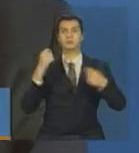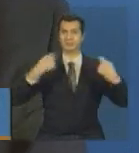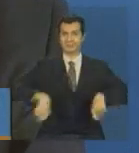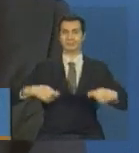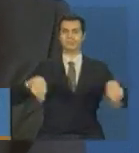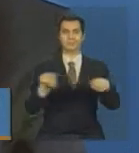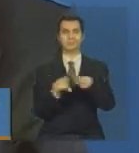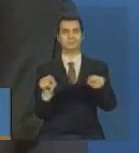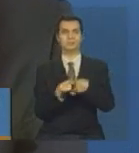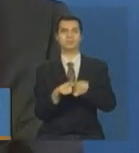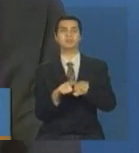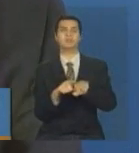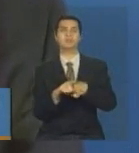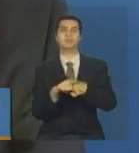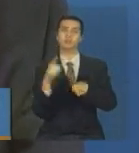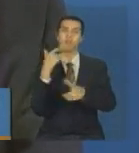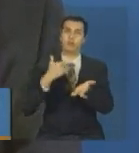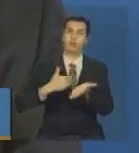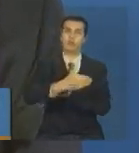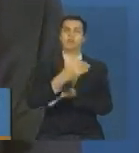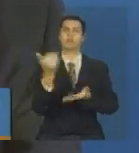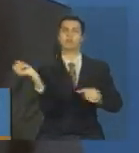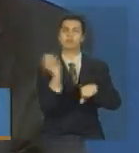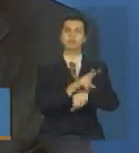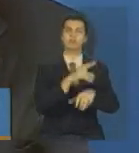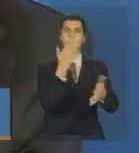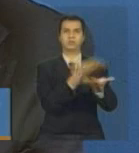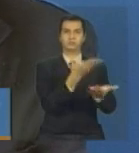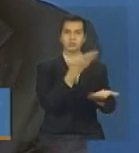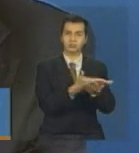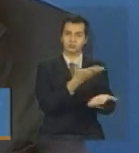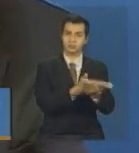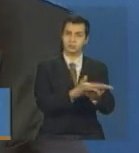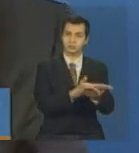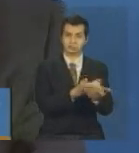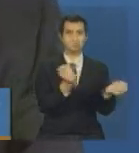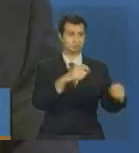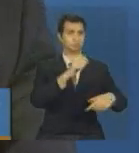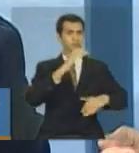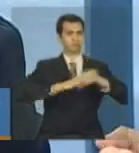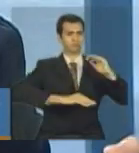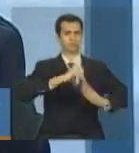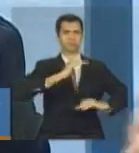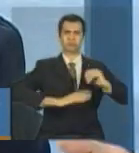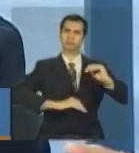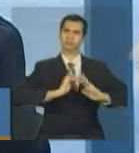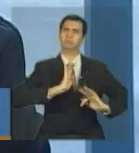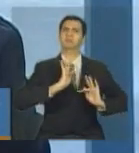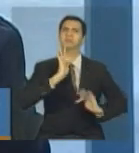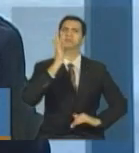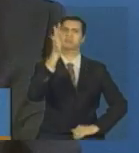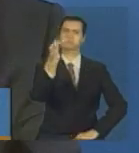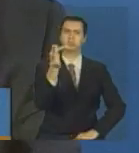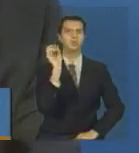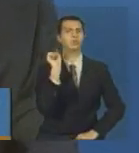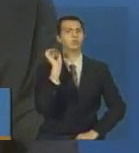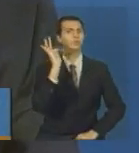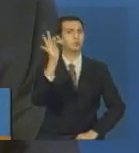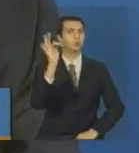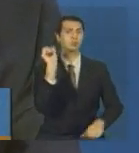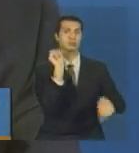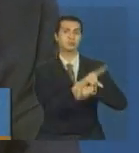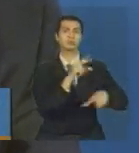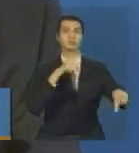através do Pronatec do MEC, pode se qualificar e capacitar profissionalmente e, então, acessar esses postos de trabalho que